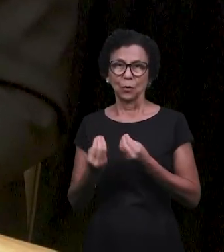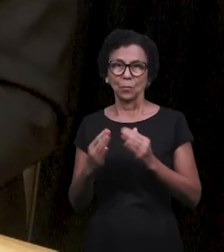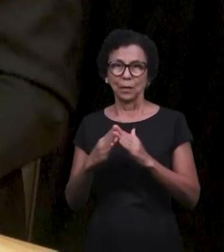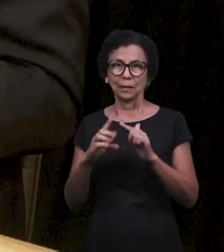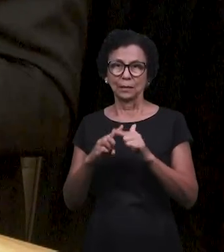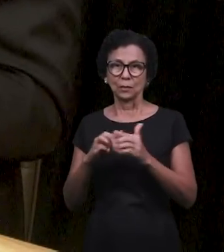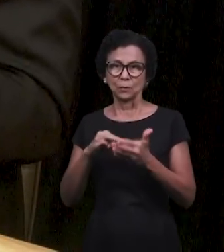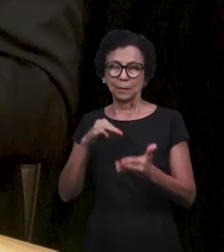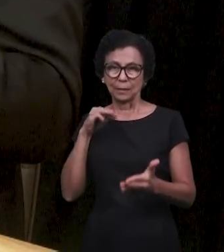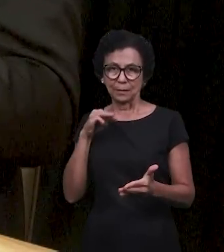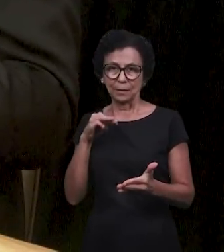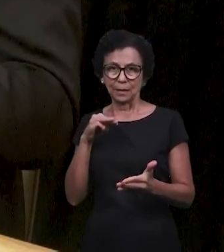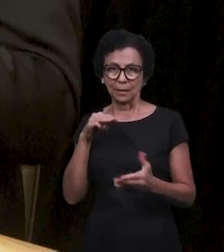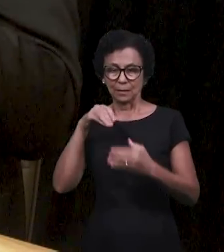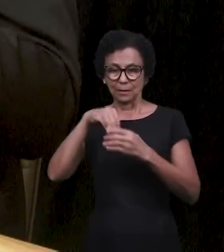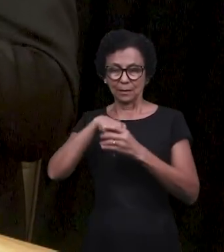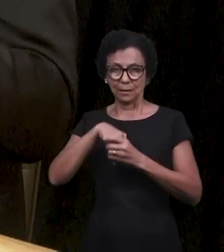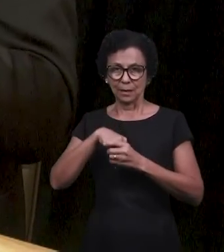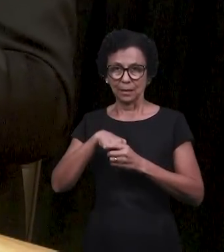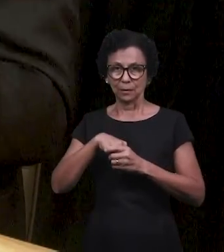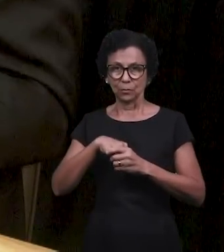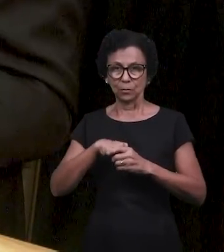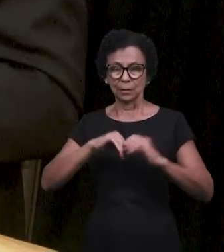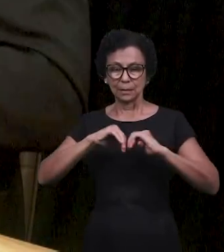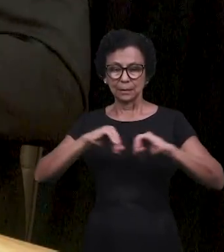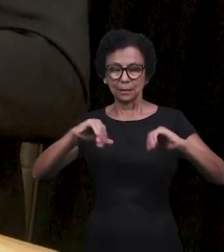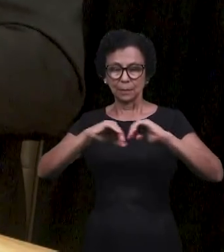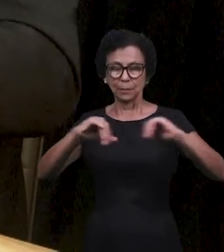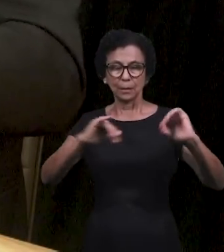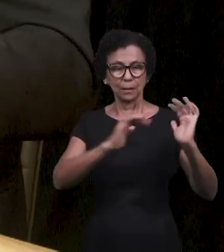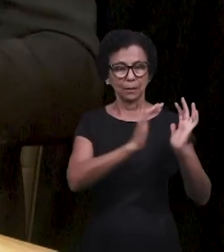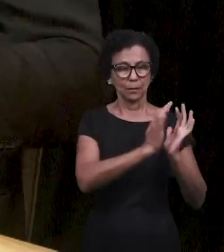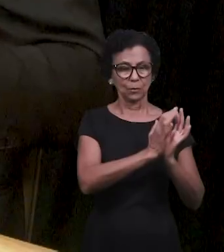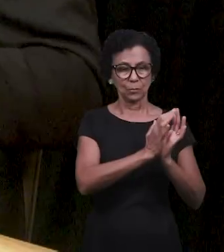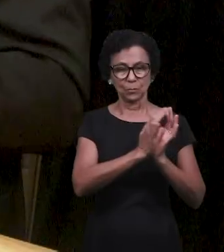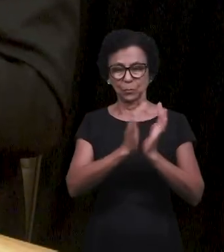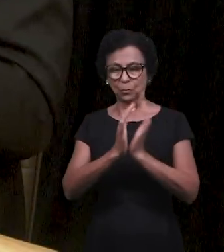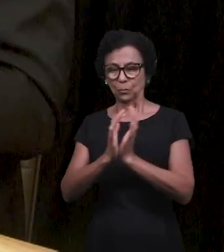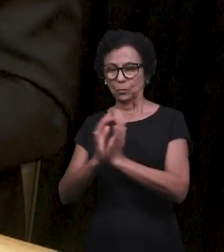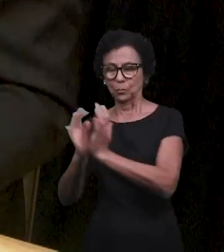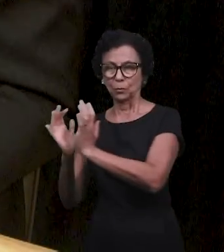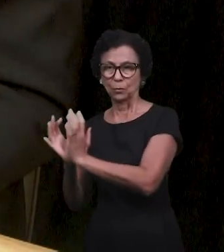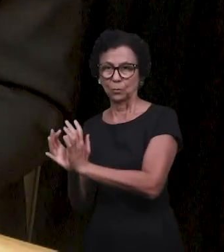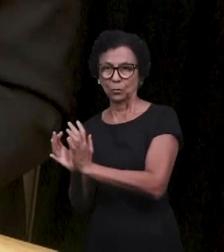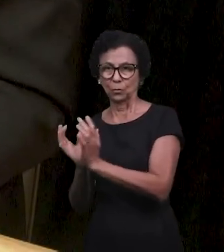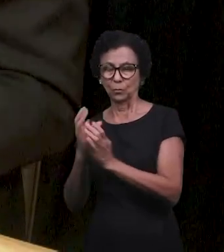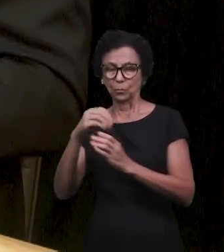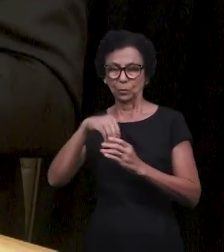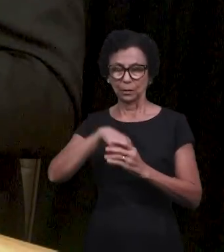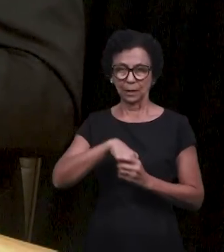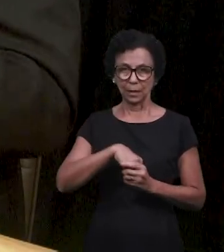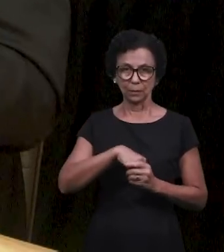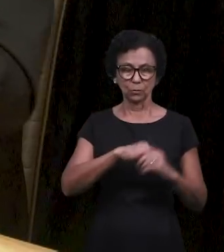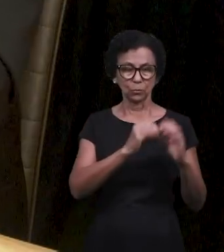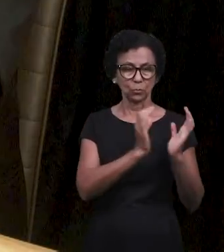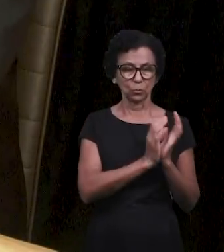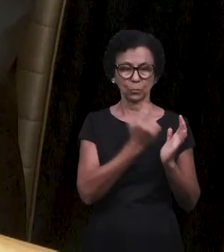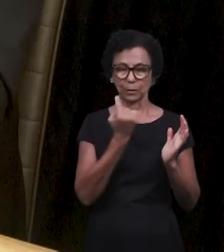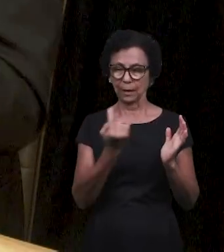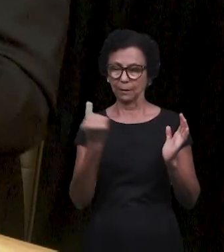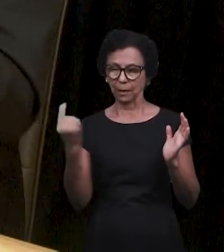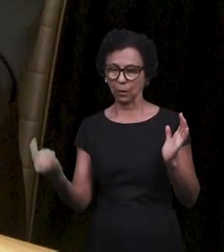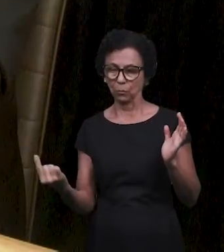diáconos auxiliando o ministério nas questões menores, naquilo que ele